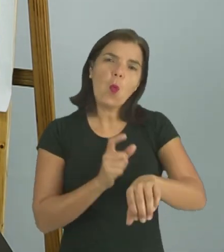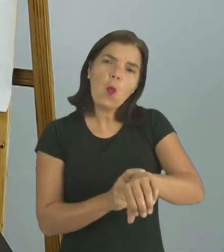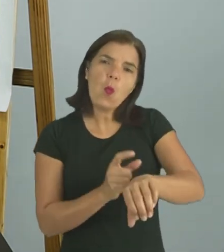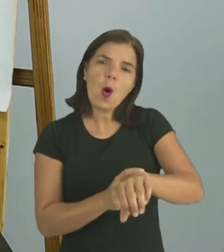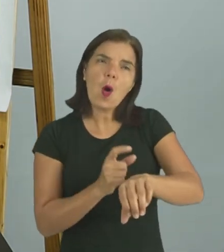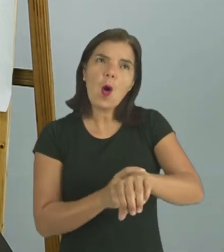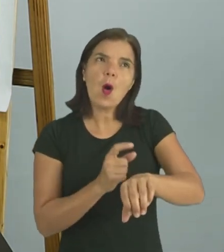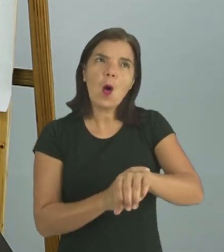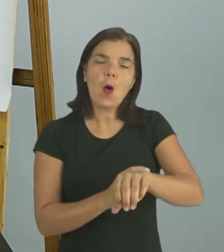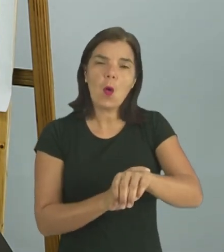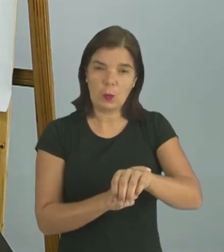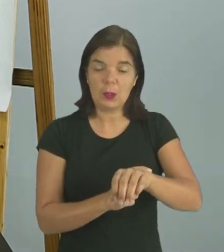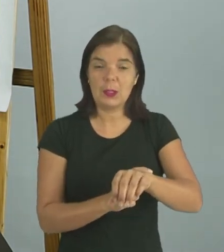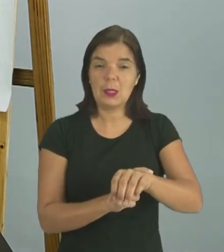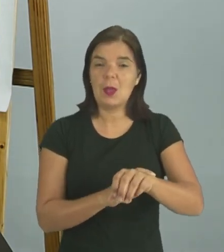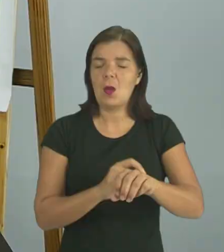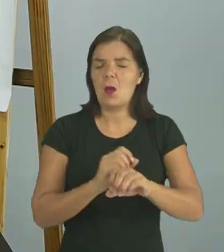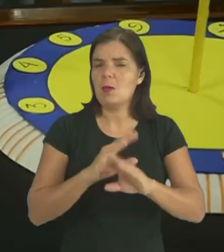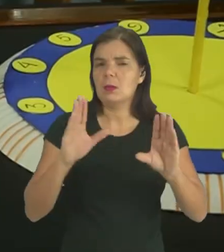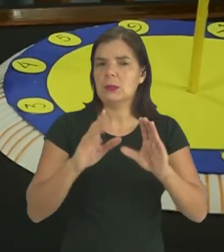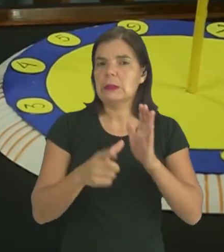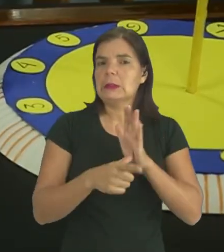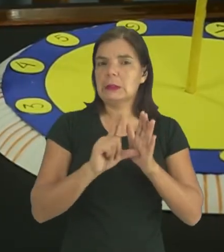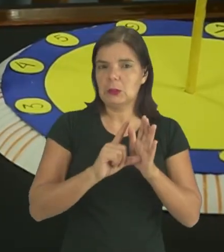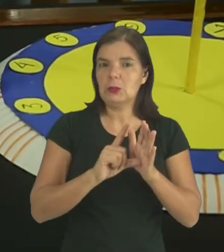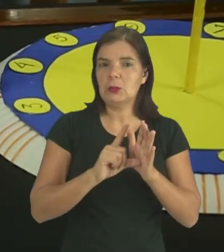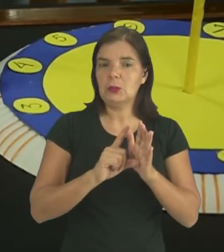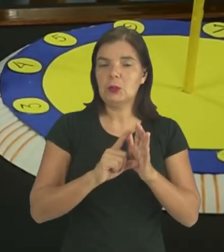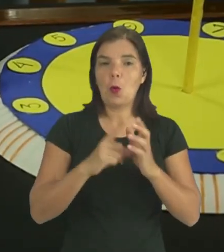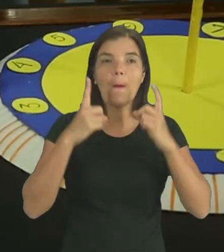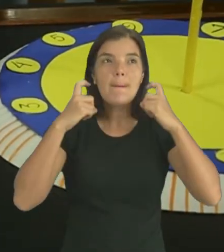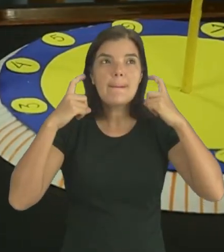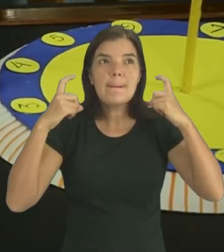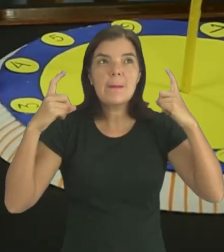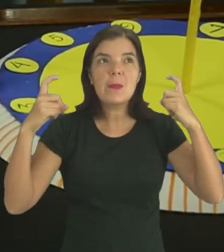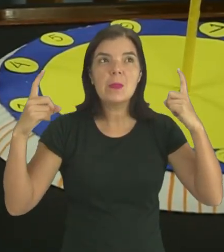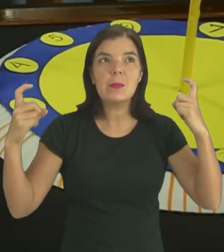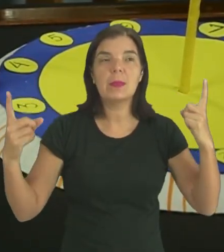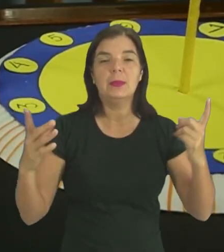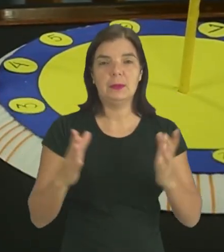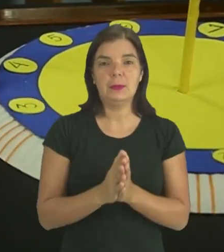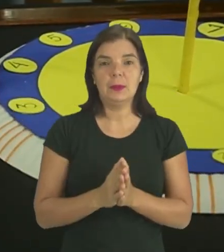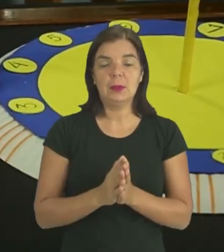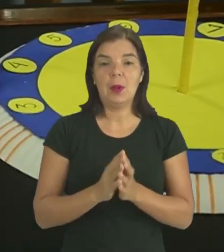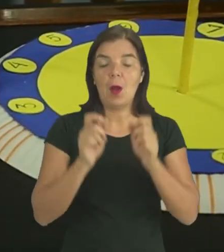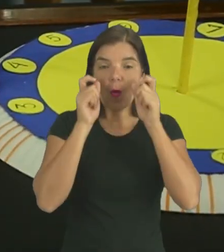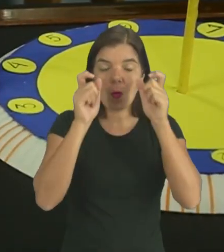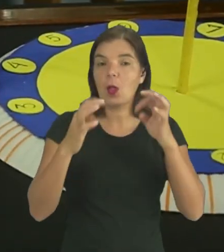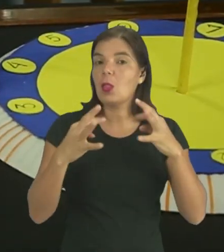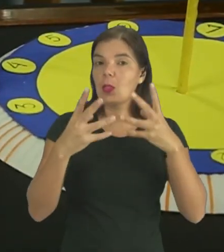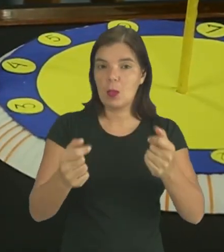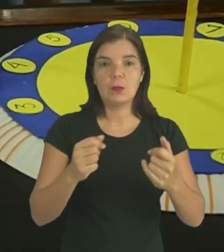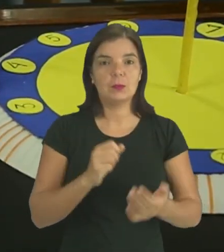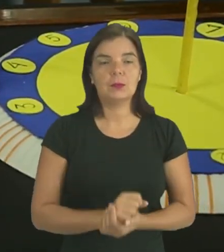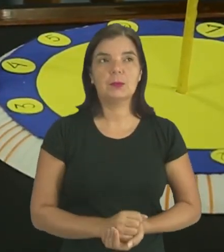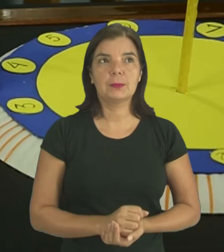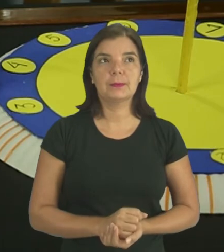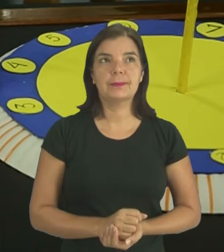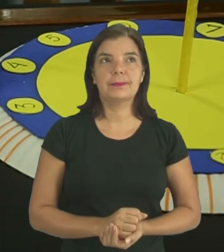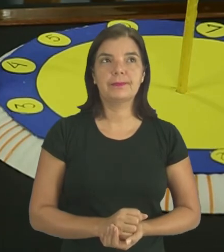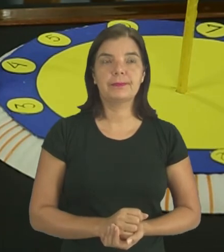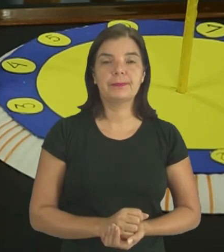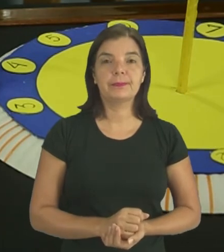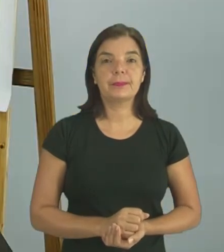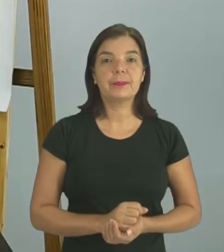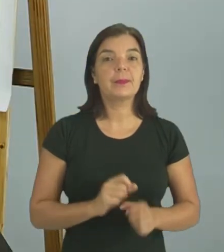com a vela ia queimando, o prego caía em cima de uma bandeja, acordava todo mundo.